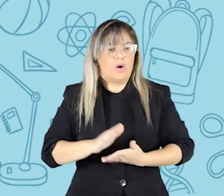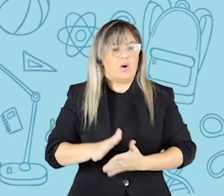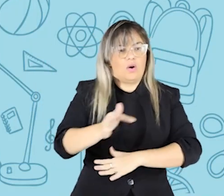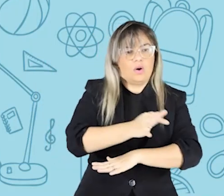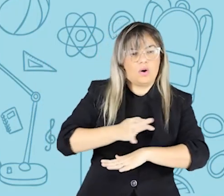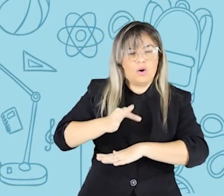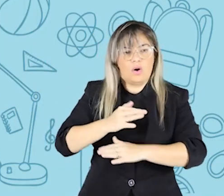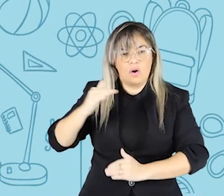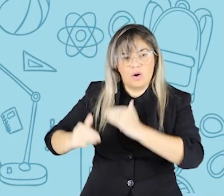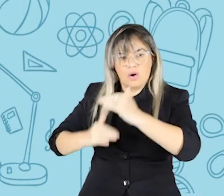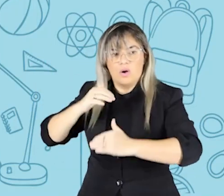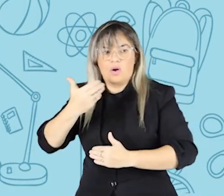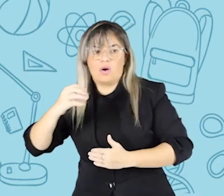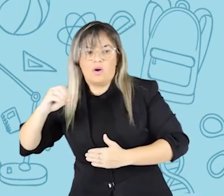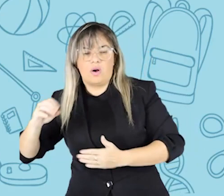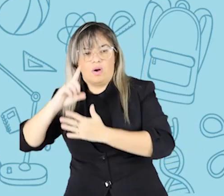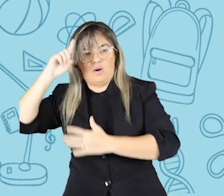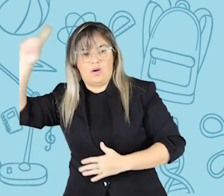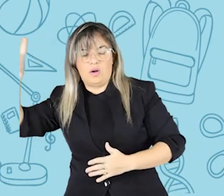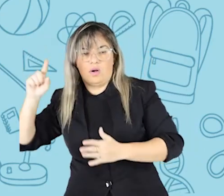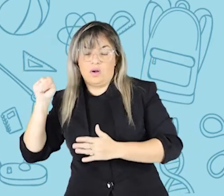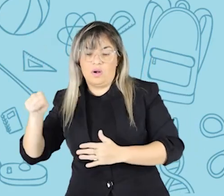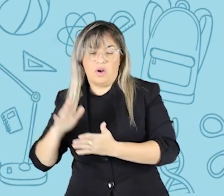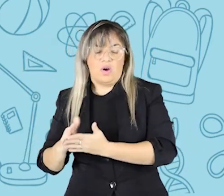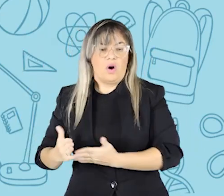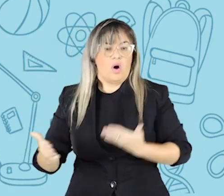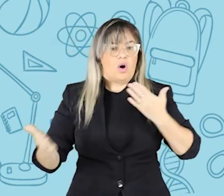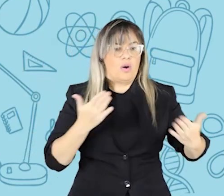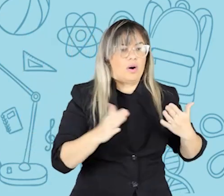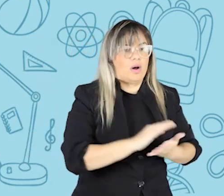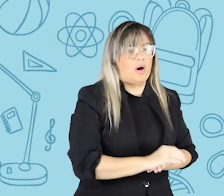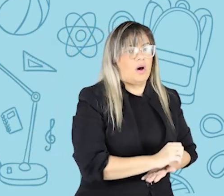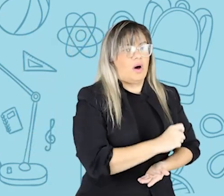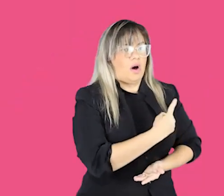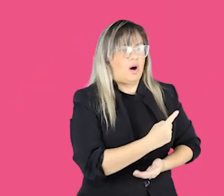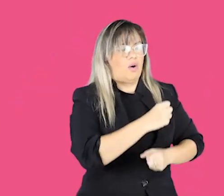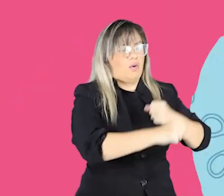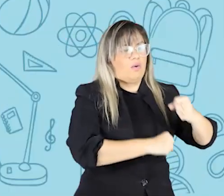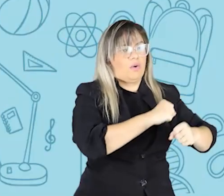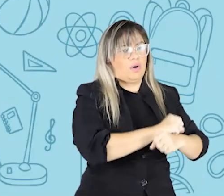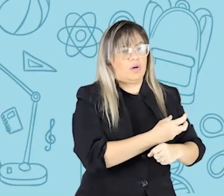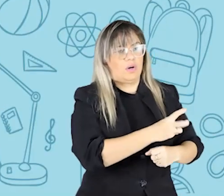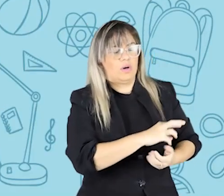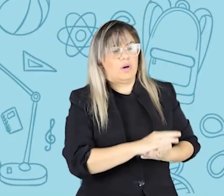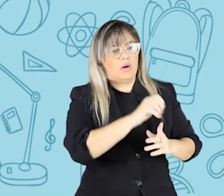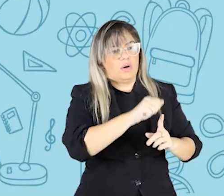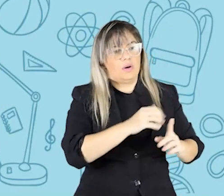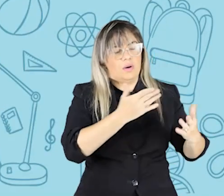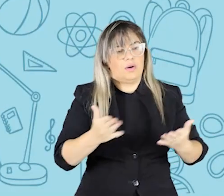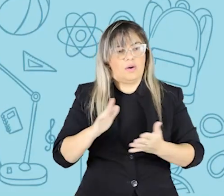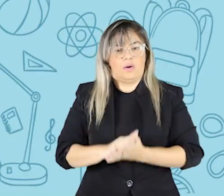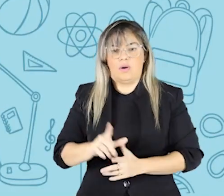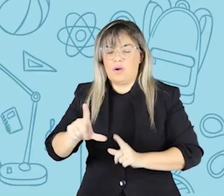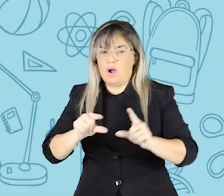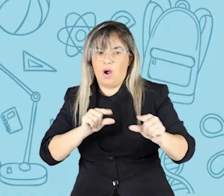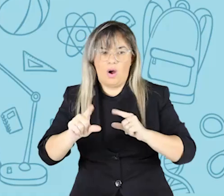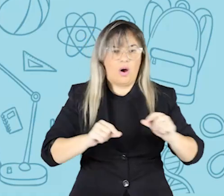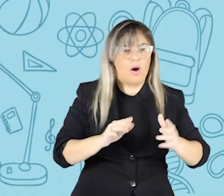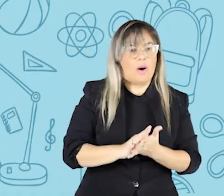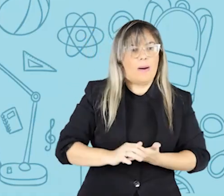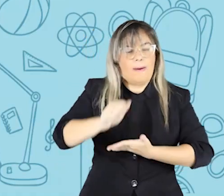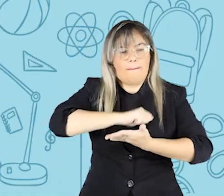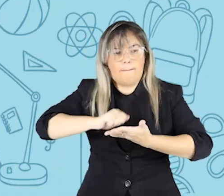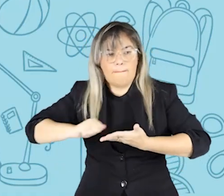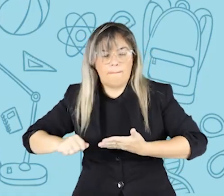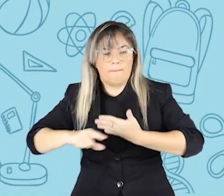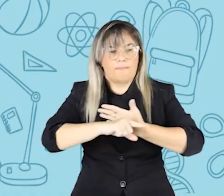10 dias, o equivalente a 1 ano de escolaridade em conceitos matemáticos. Selecionamos alguns nomes de escritoras e